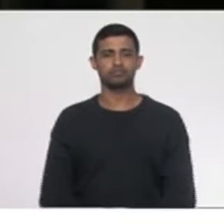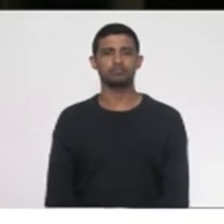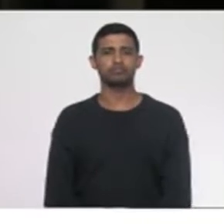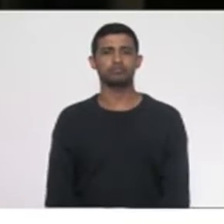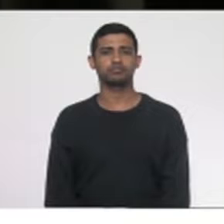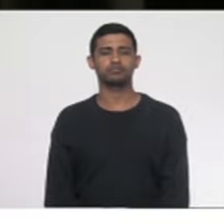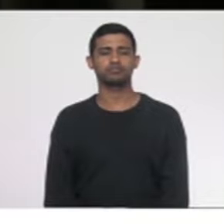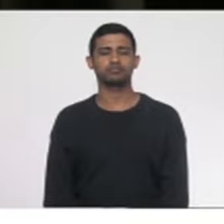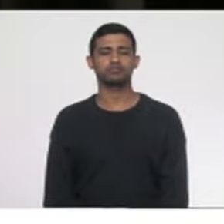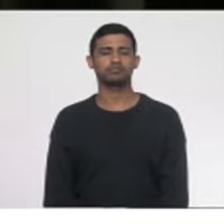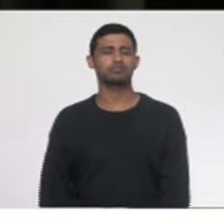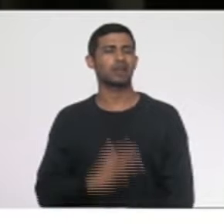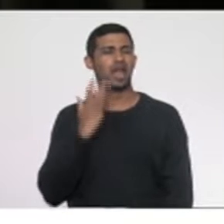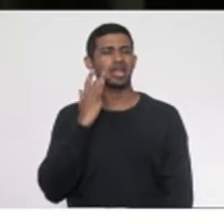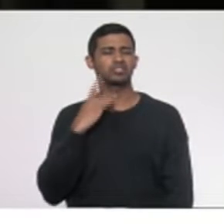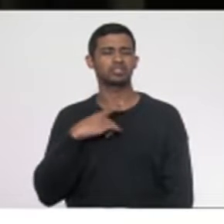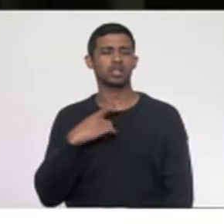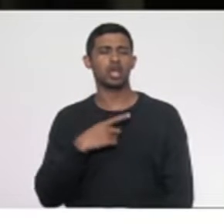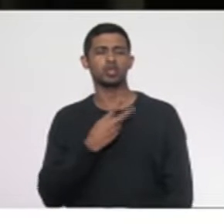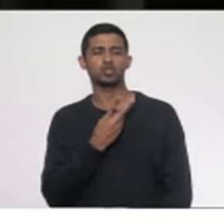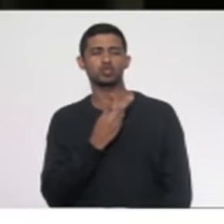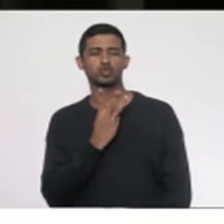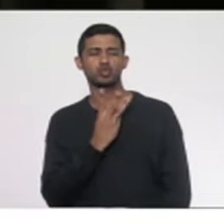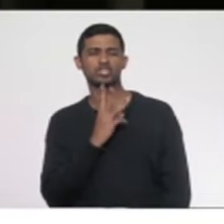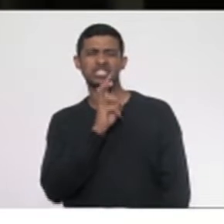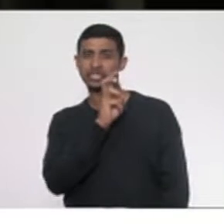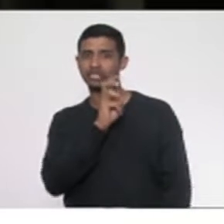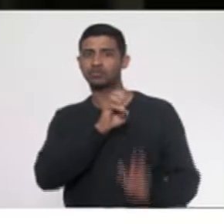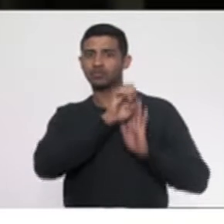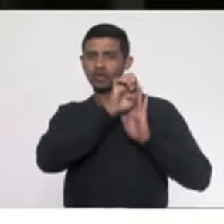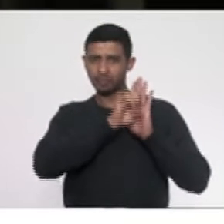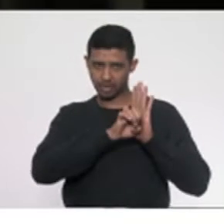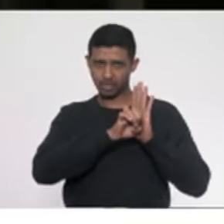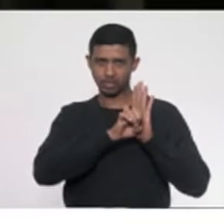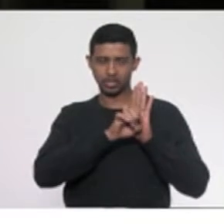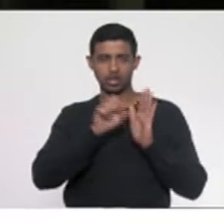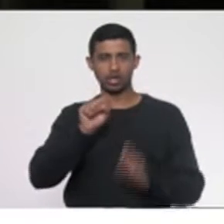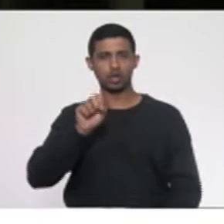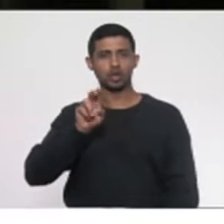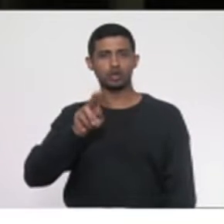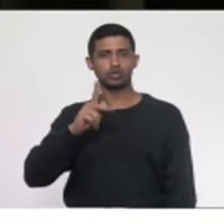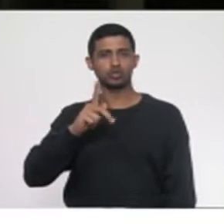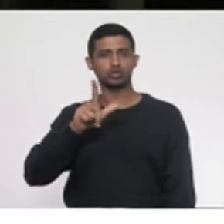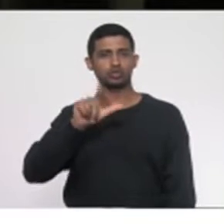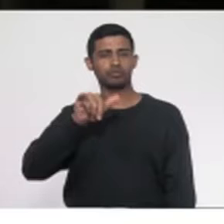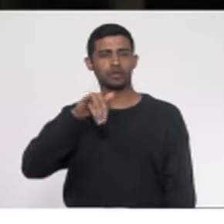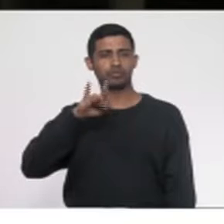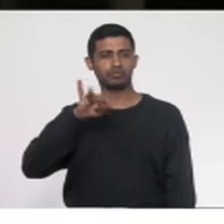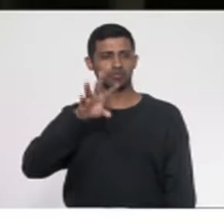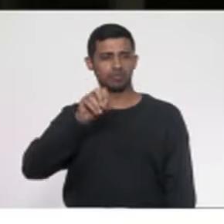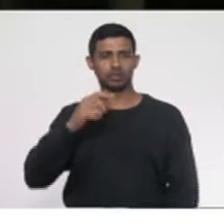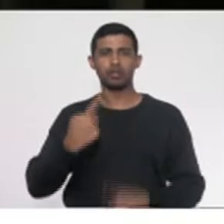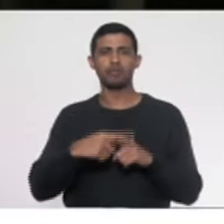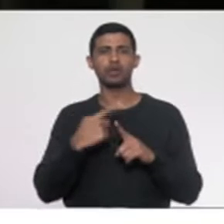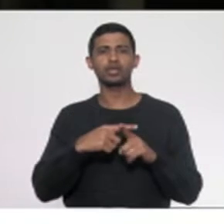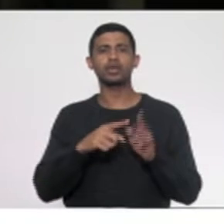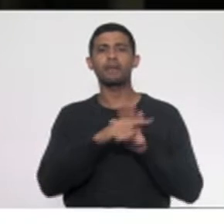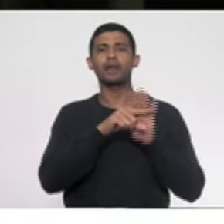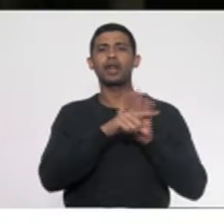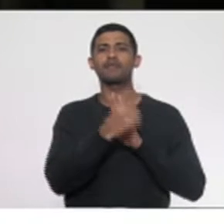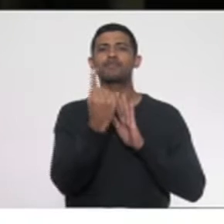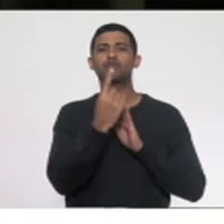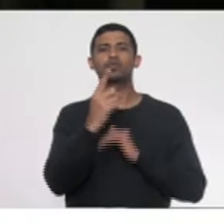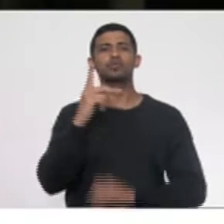Tinha 1, 2, 3, 4, 5 emendas suprimindo. Por quê? Porque o parágrafo único do